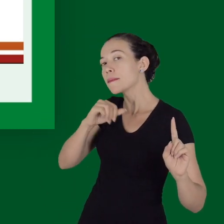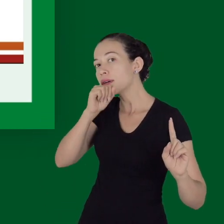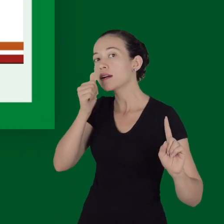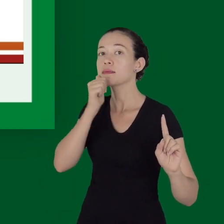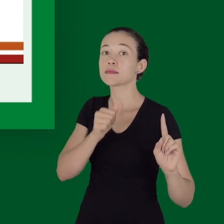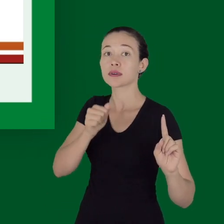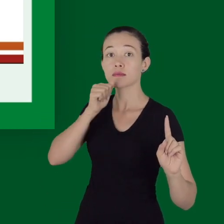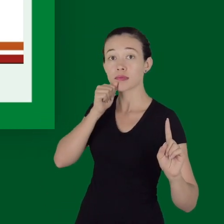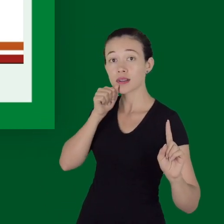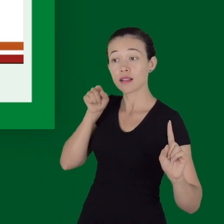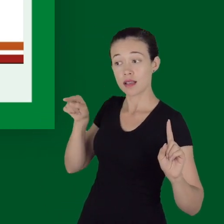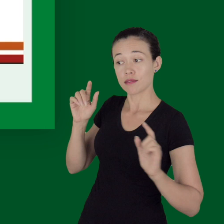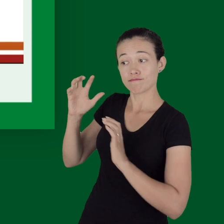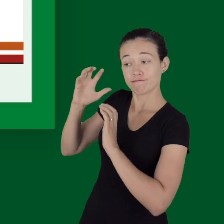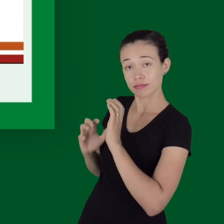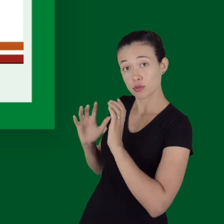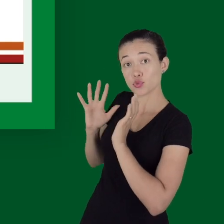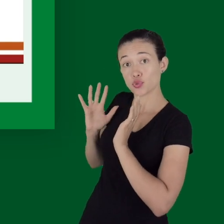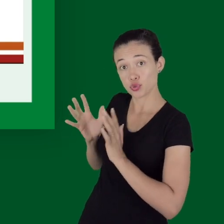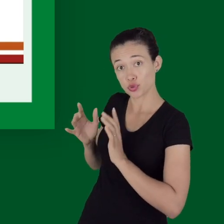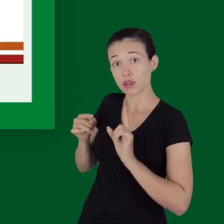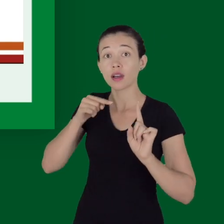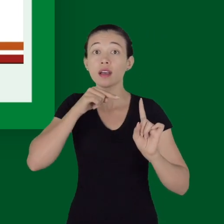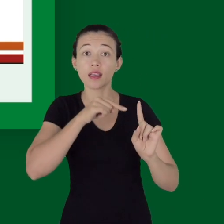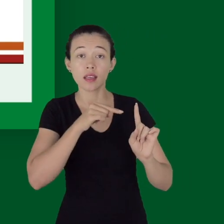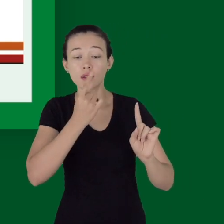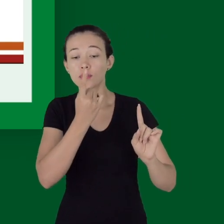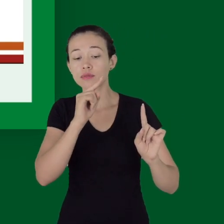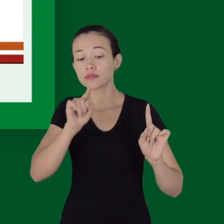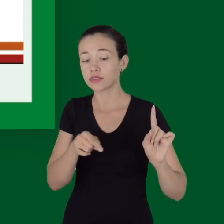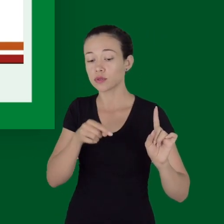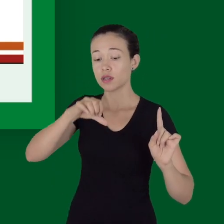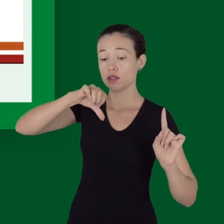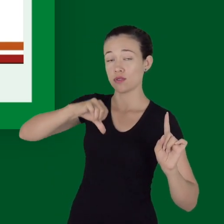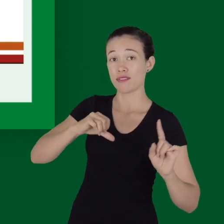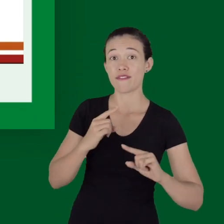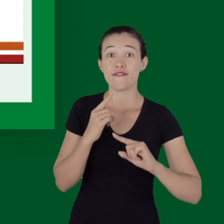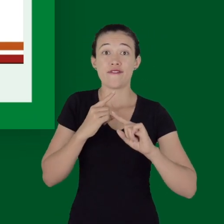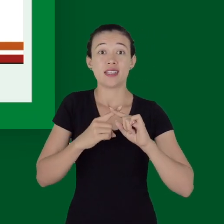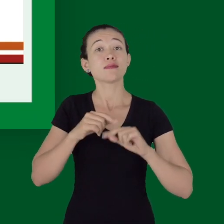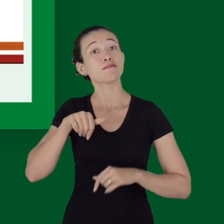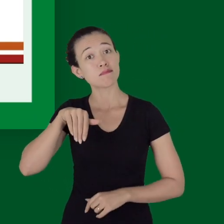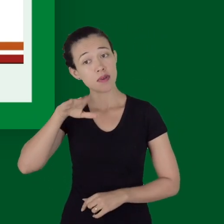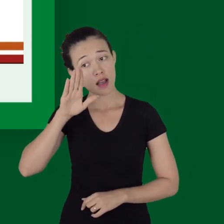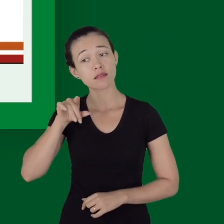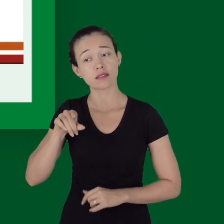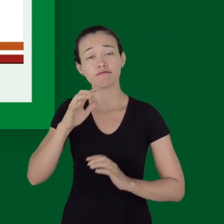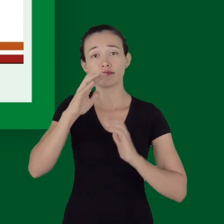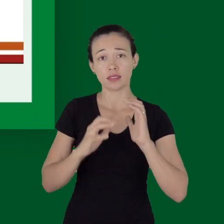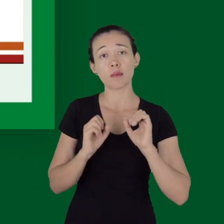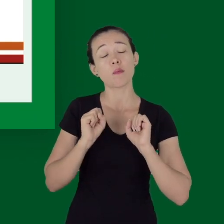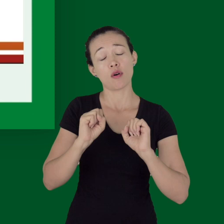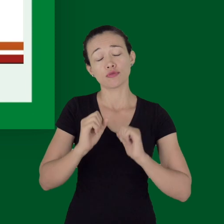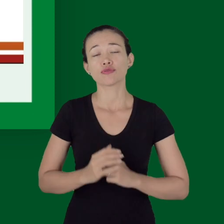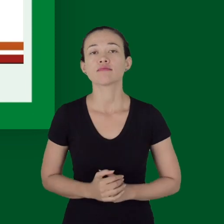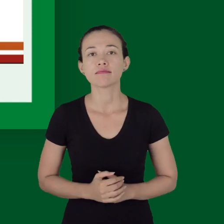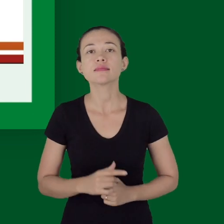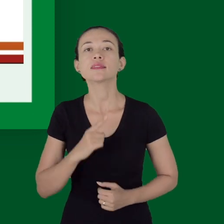hereditariedade. Se o paciente tem um familiar de primeiro grau com AVC, ele tem 1,9 vezes mais chance de ter AVC do que uma pessoa que não